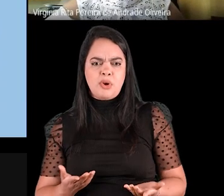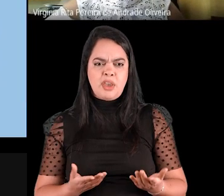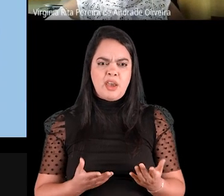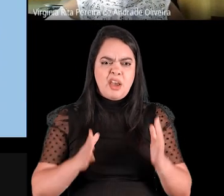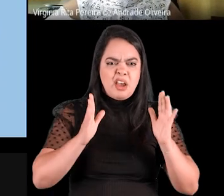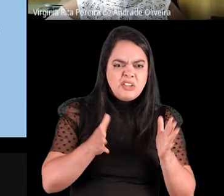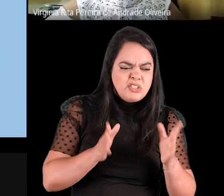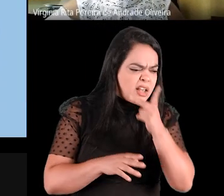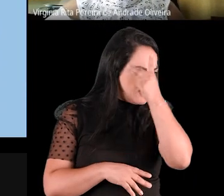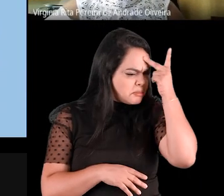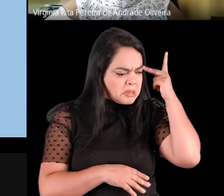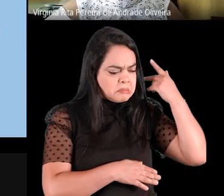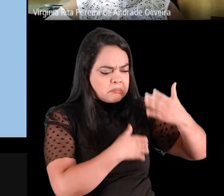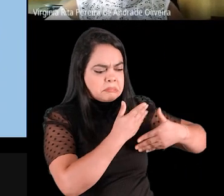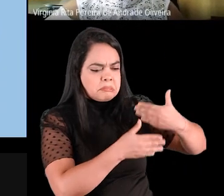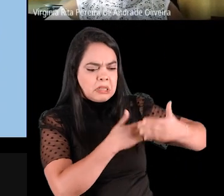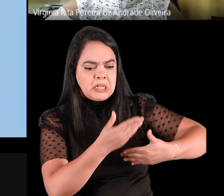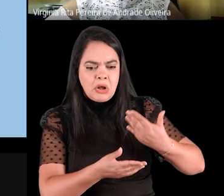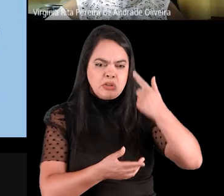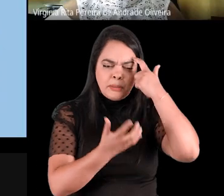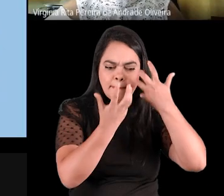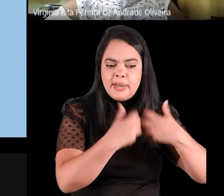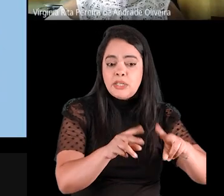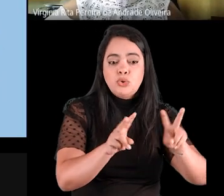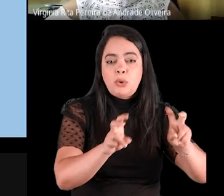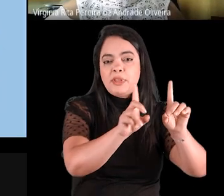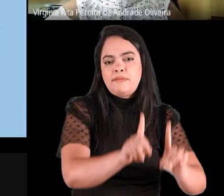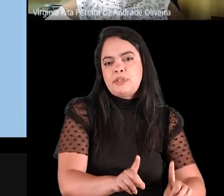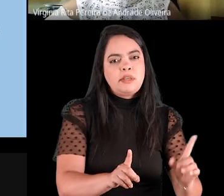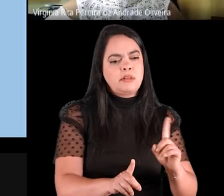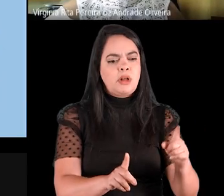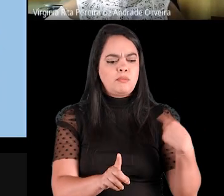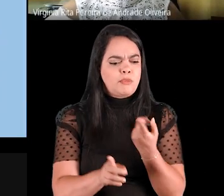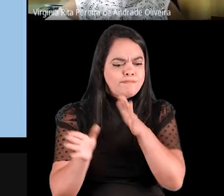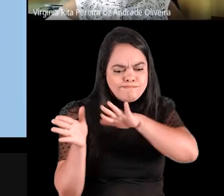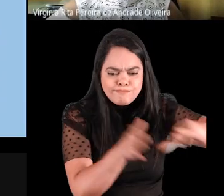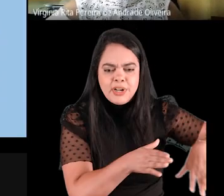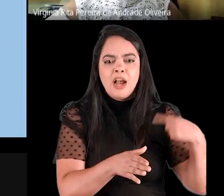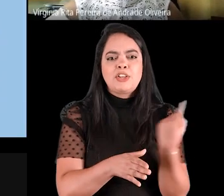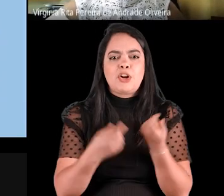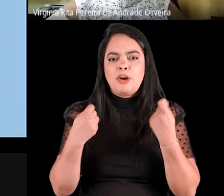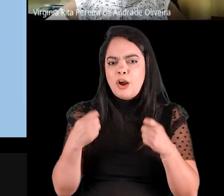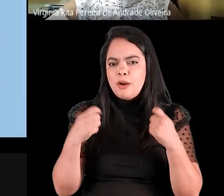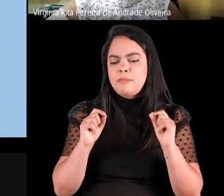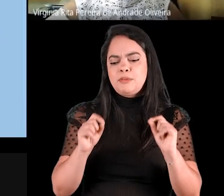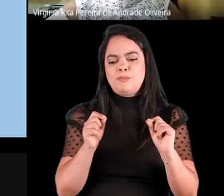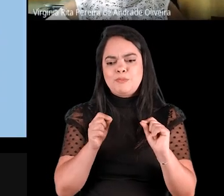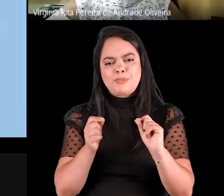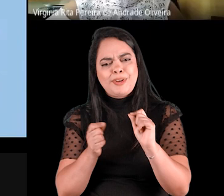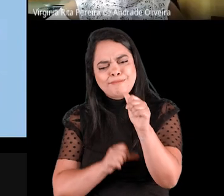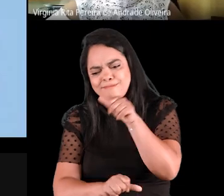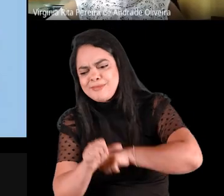relação, principalmente, às pessoas com deficiência, né? E ampliar este nosso olhar, trazendo essa